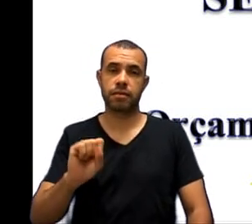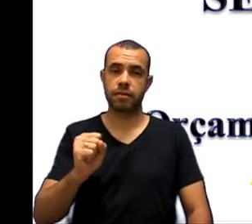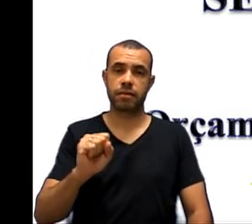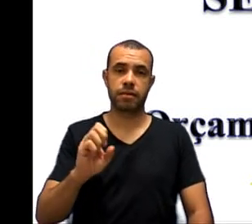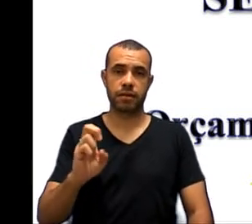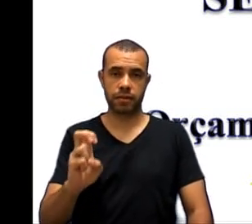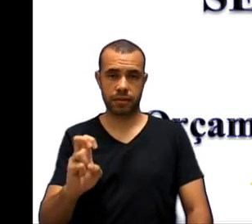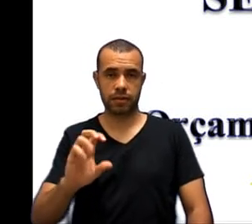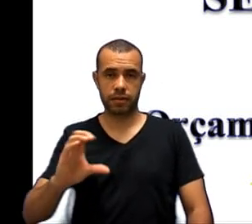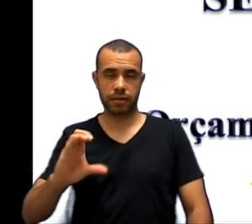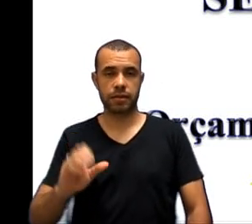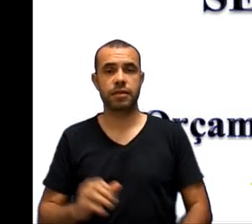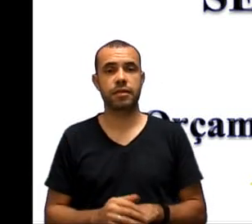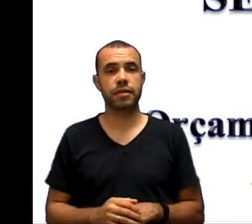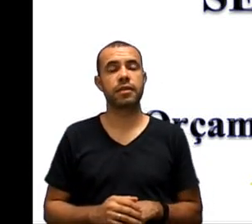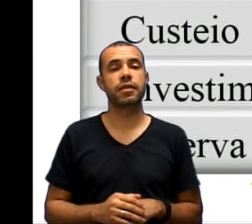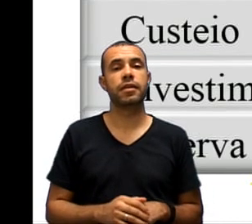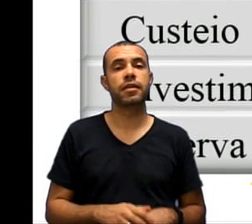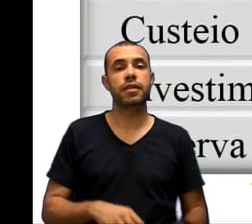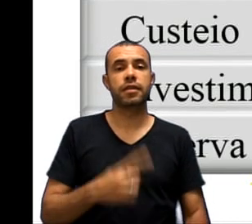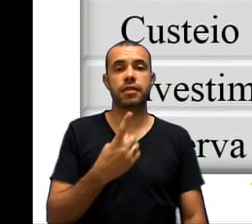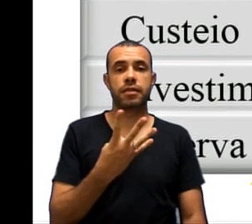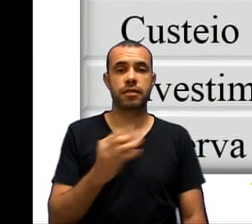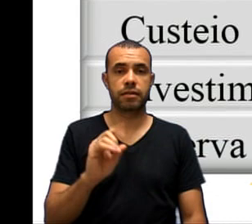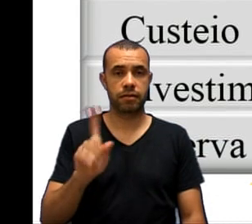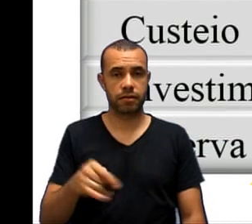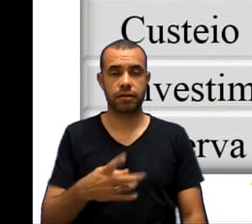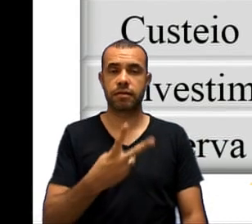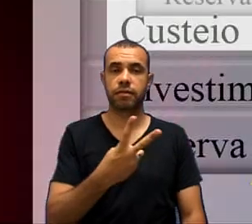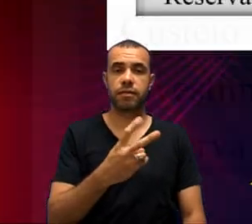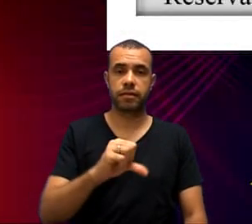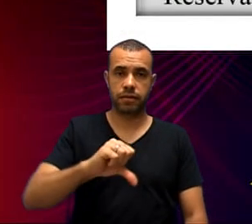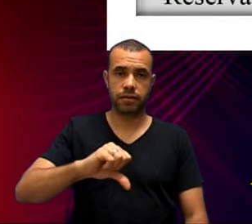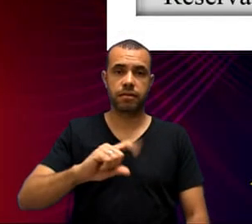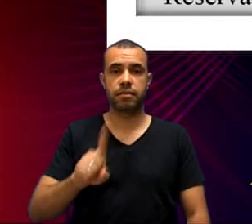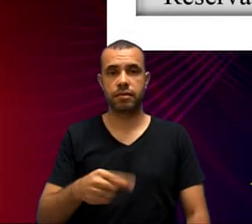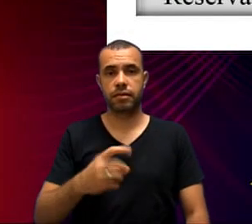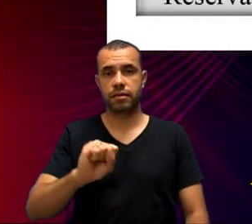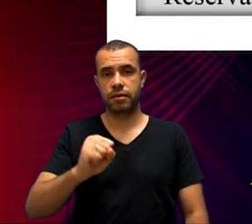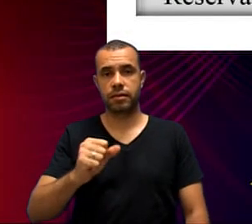R$ 140.239.085. Pessoal, desses 140 milhões,